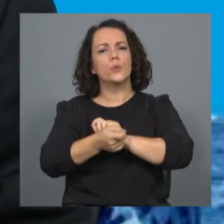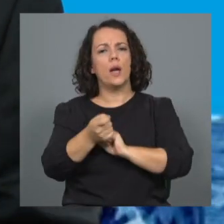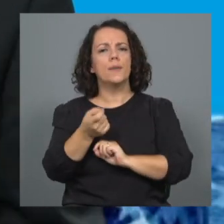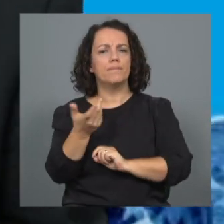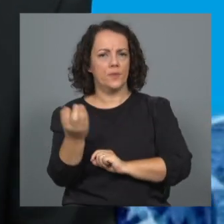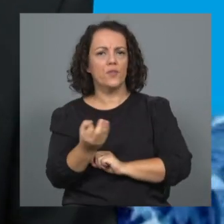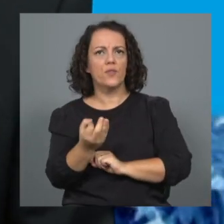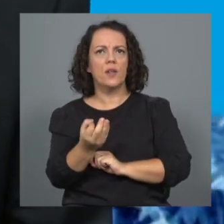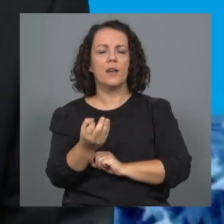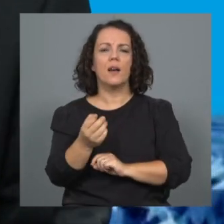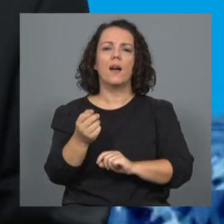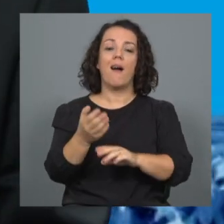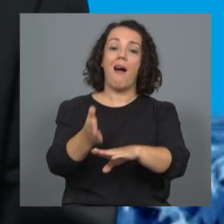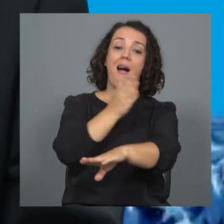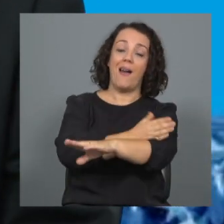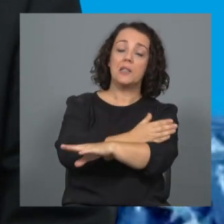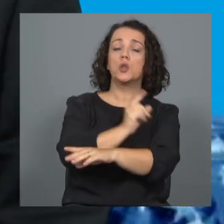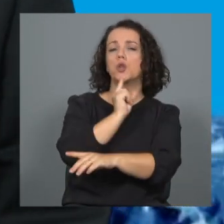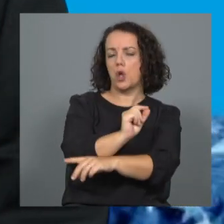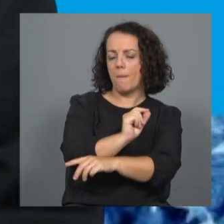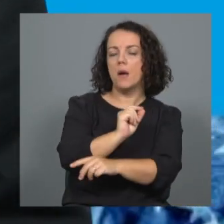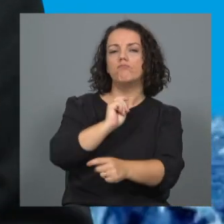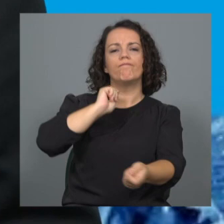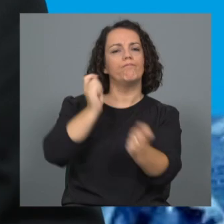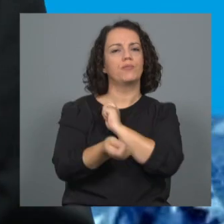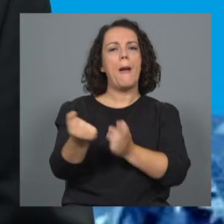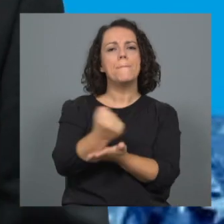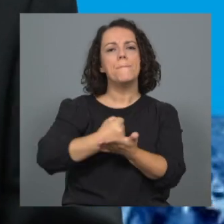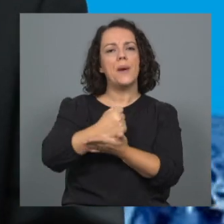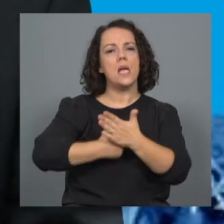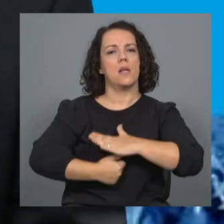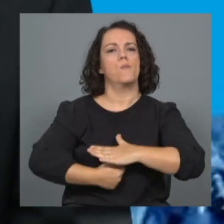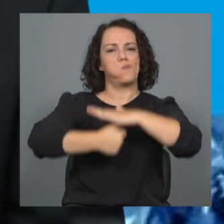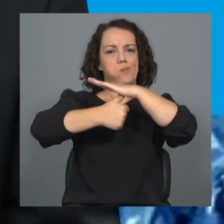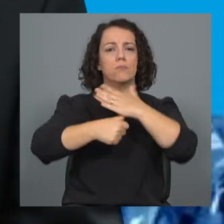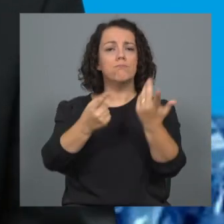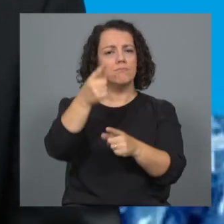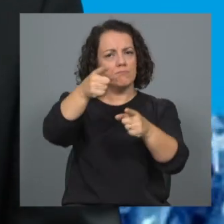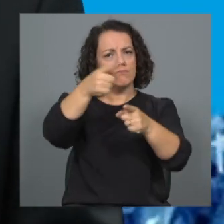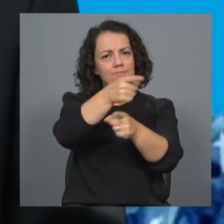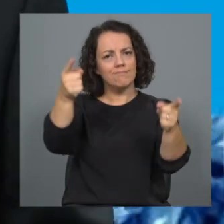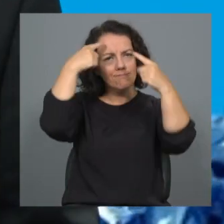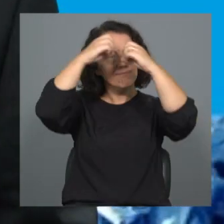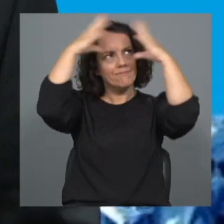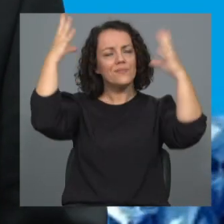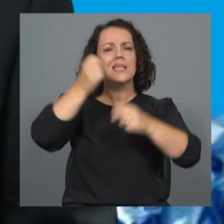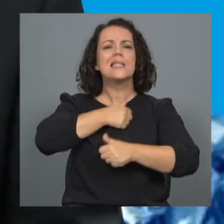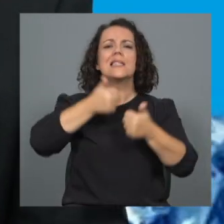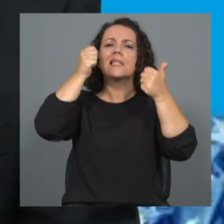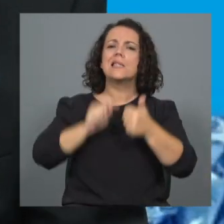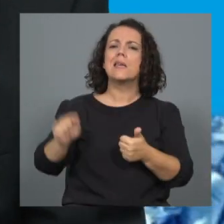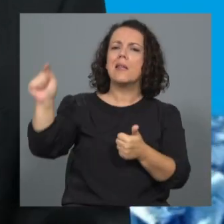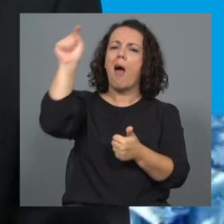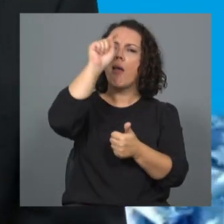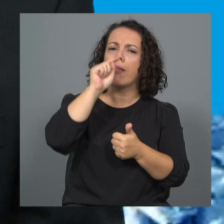passar a chamar-se Praça Central, porque se nós pensarmos nas nossas cidades, na Praça Central as pessoas juntam-se para conversar umas com as outras, para